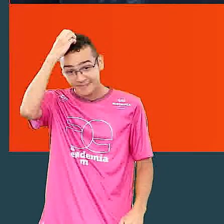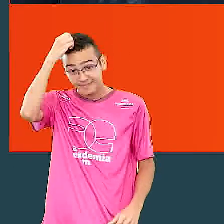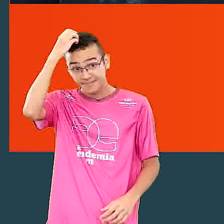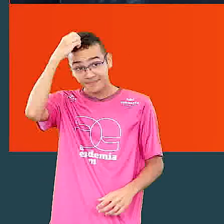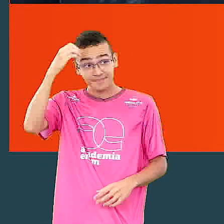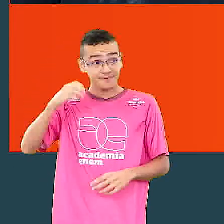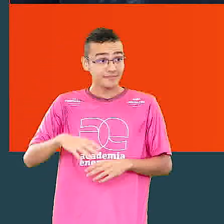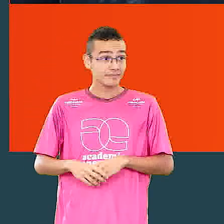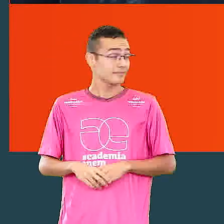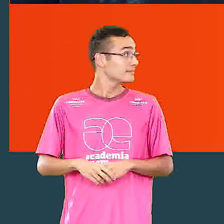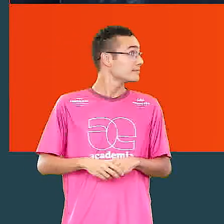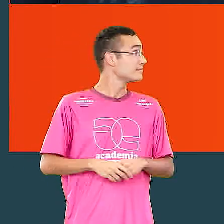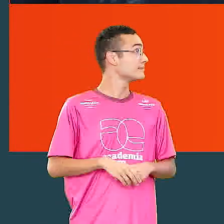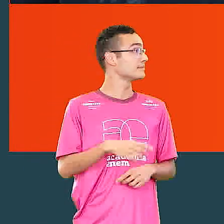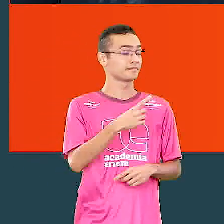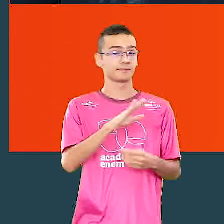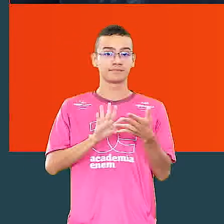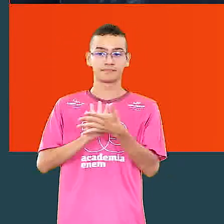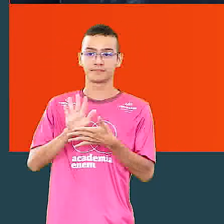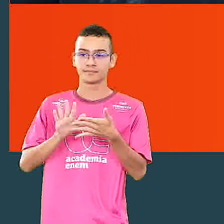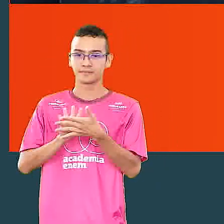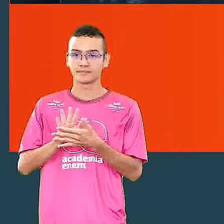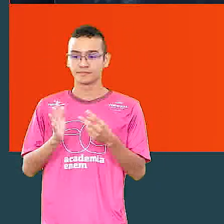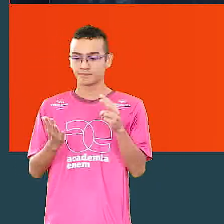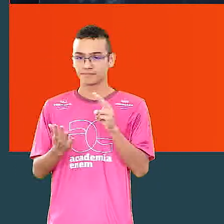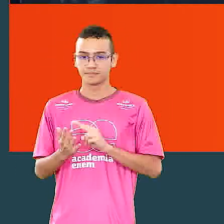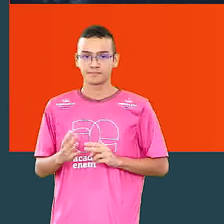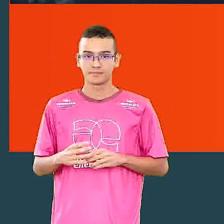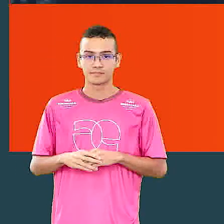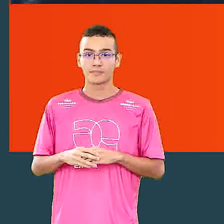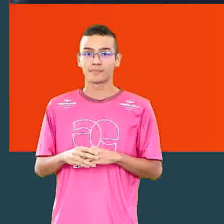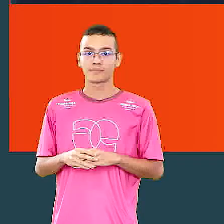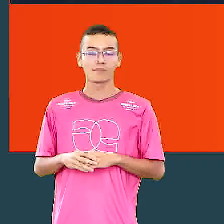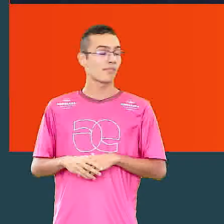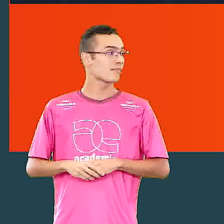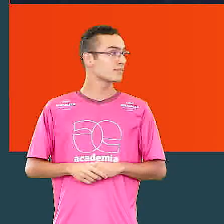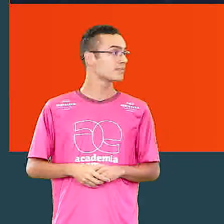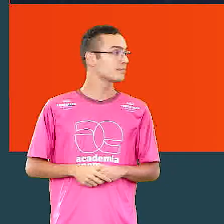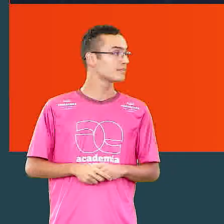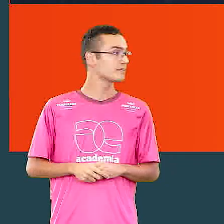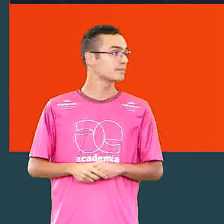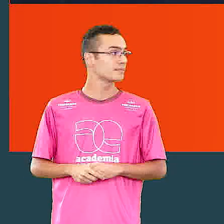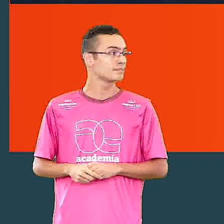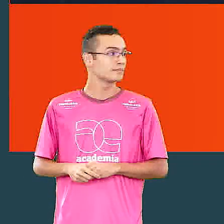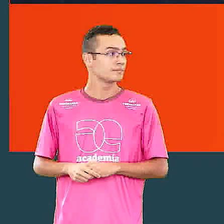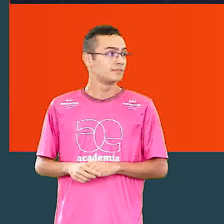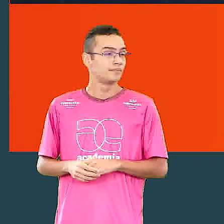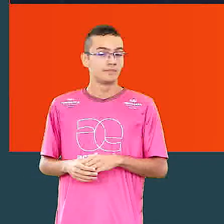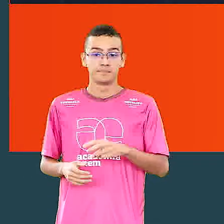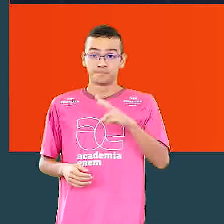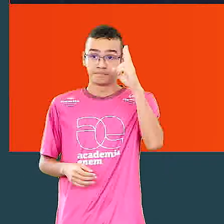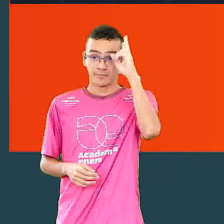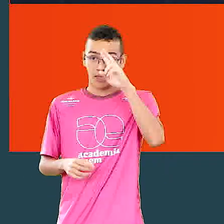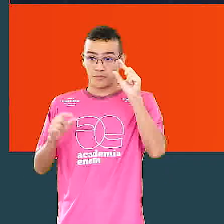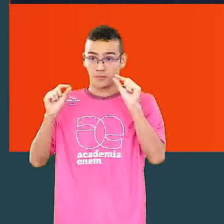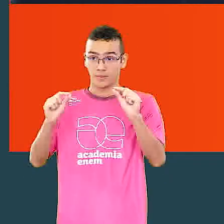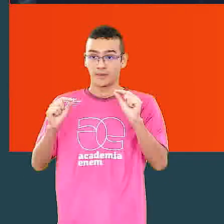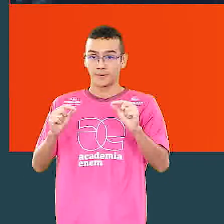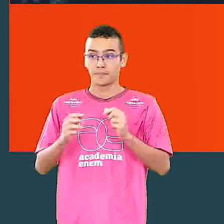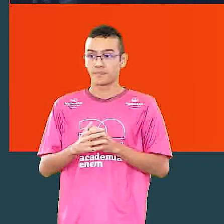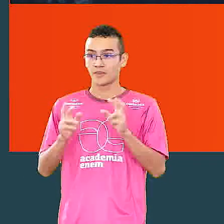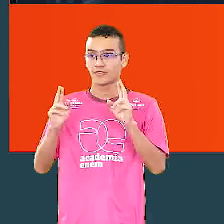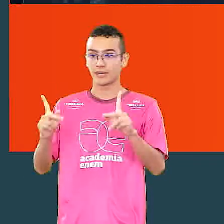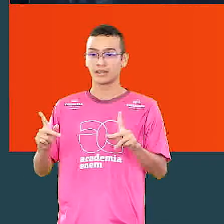Durante o neocolonialismo, o trabalho forçado, que não se confunde com a escravidão. Lembrando, existe uma diferença. Por que,